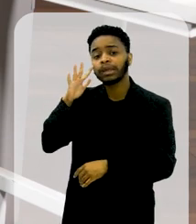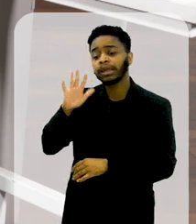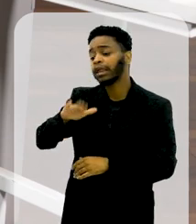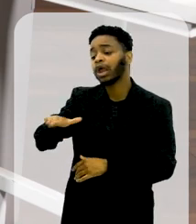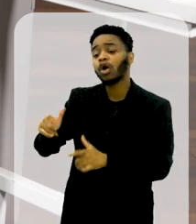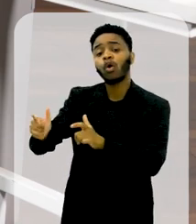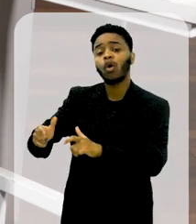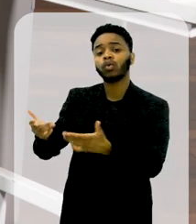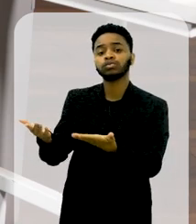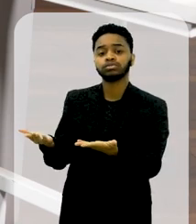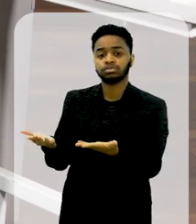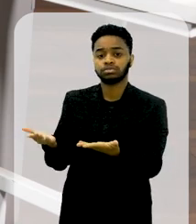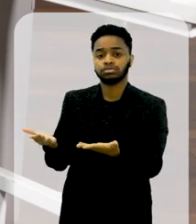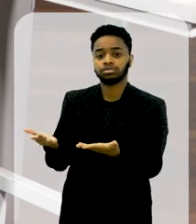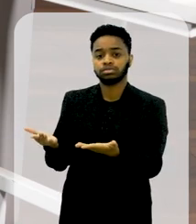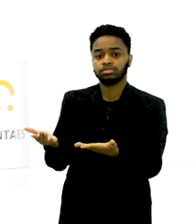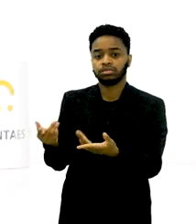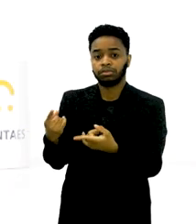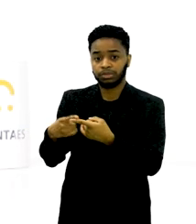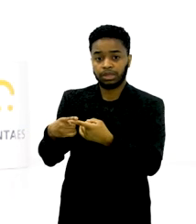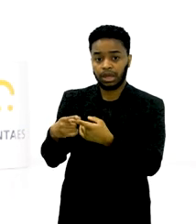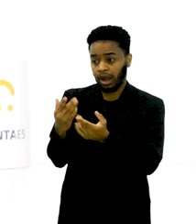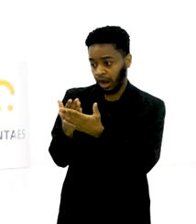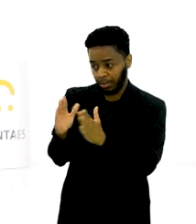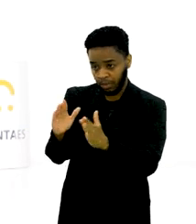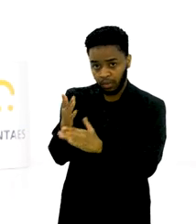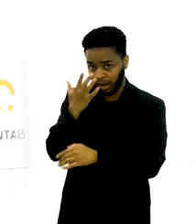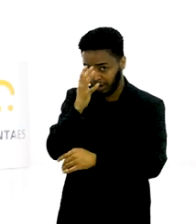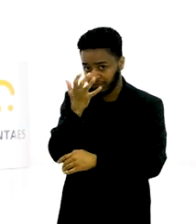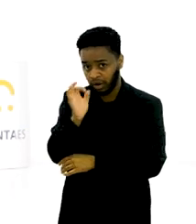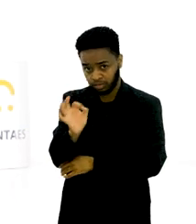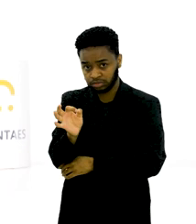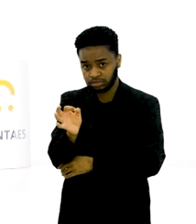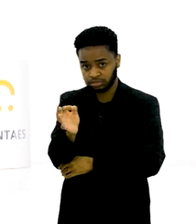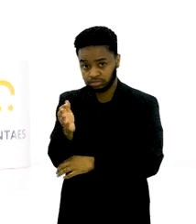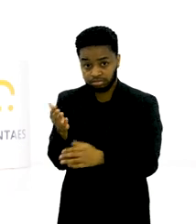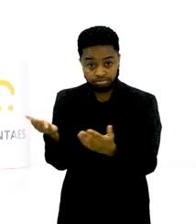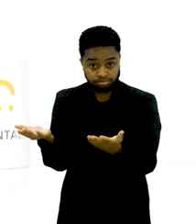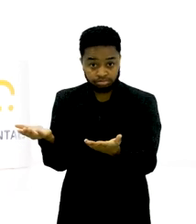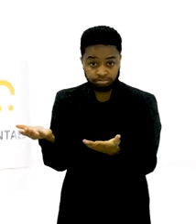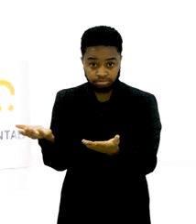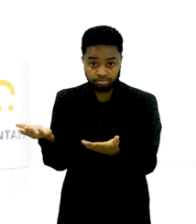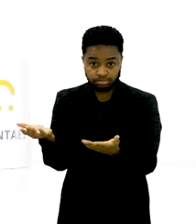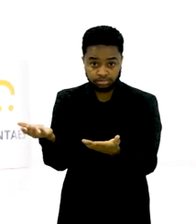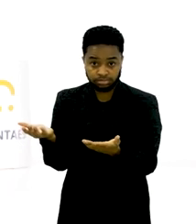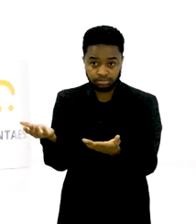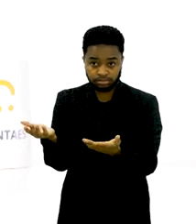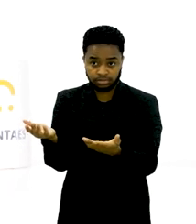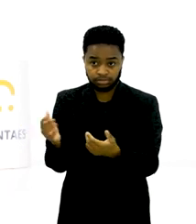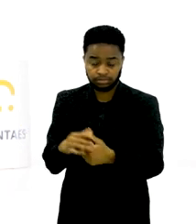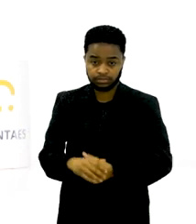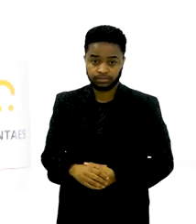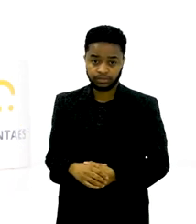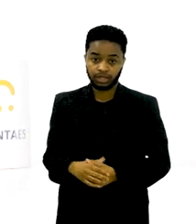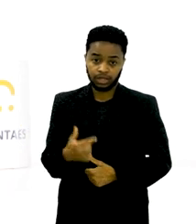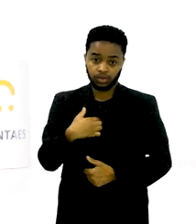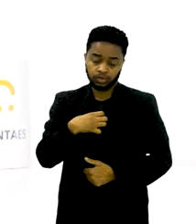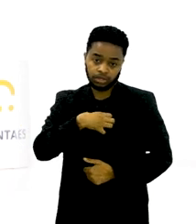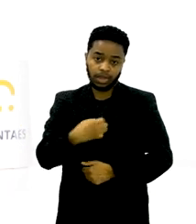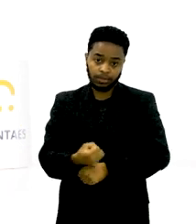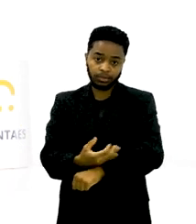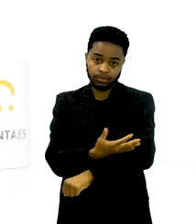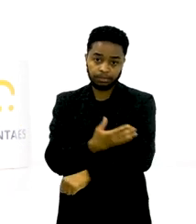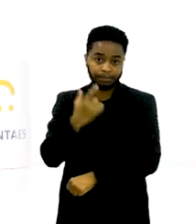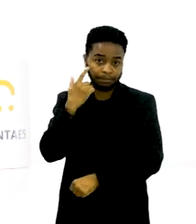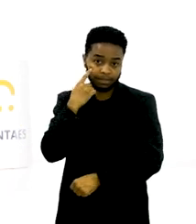vão paraa onde né quando já não é mais carnaval sabe então eu ten me emociona isso assim pensar